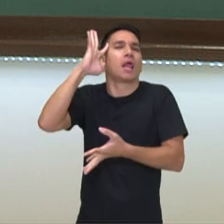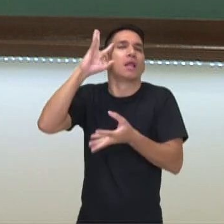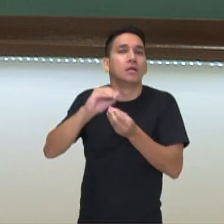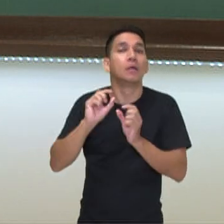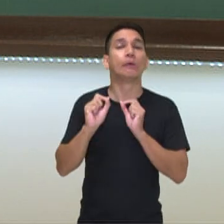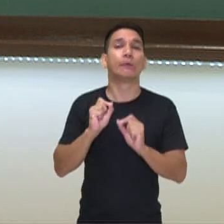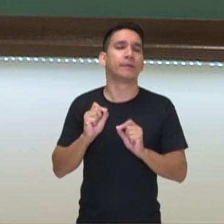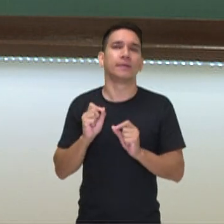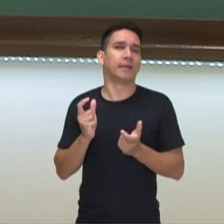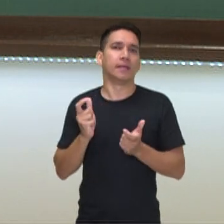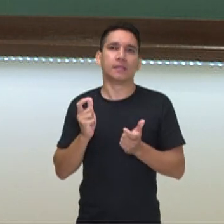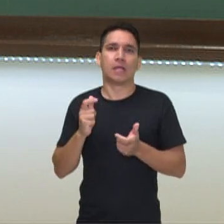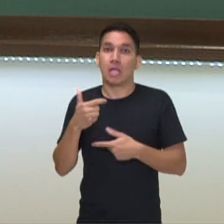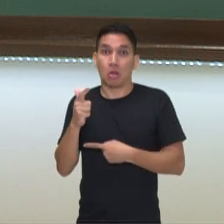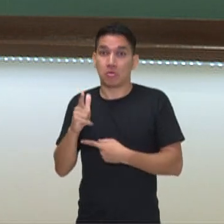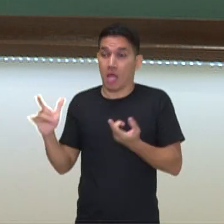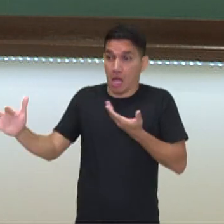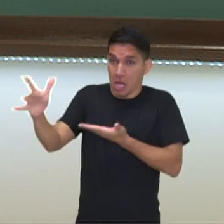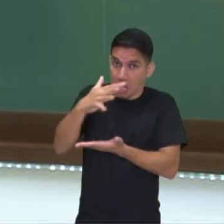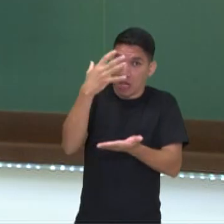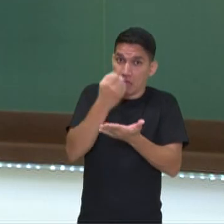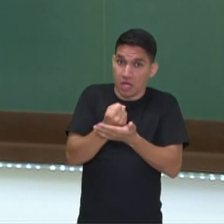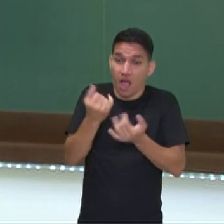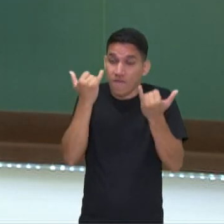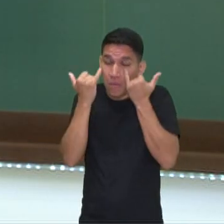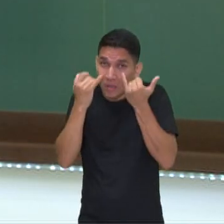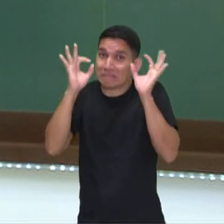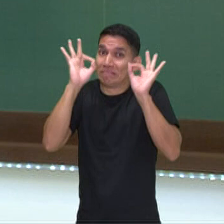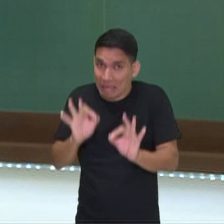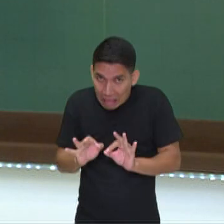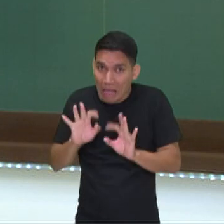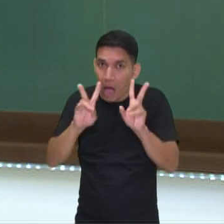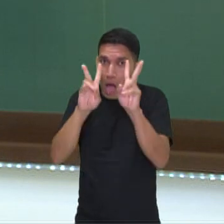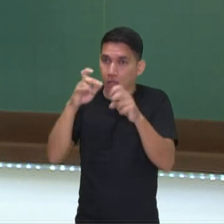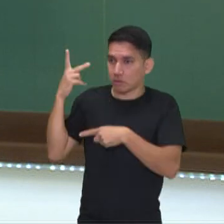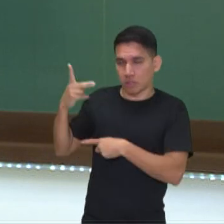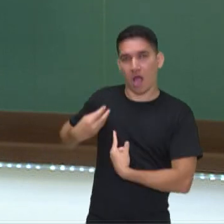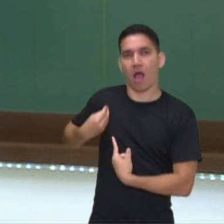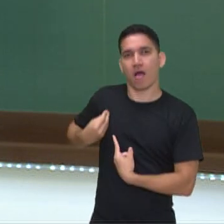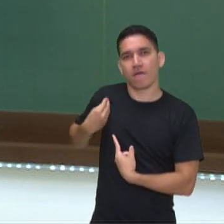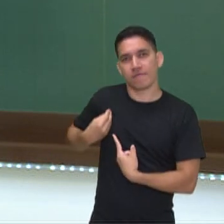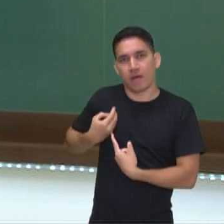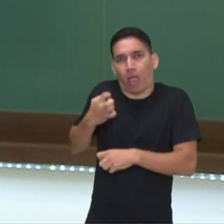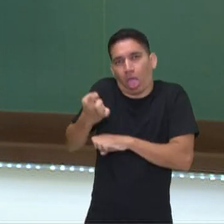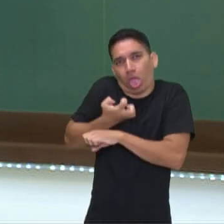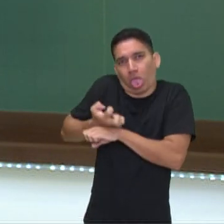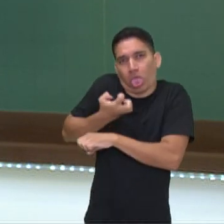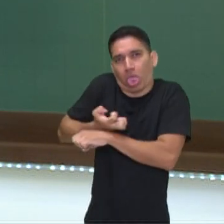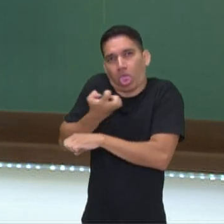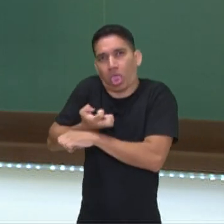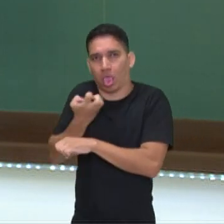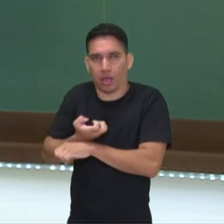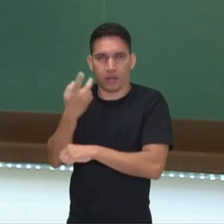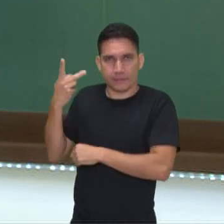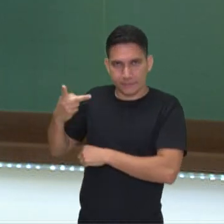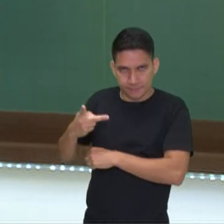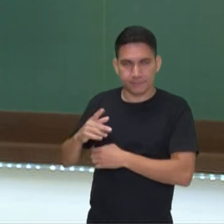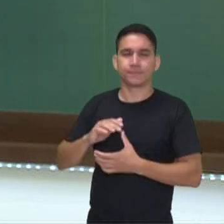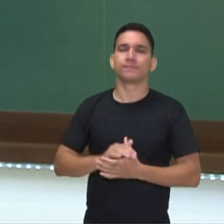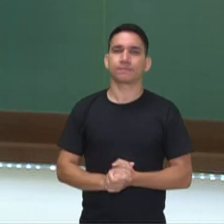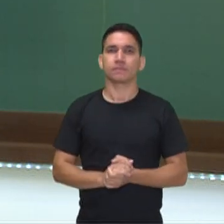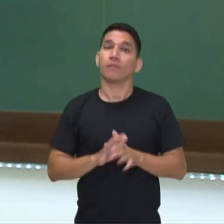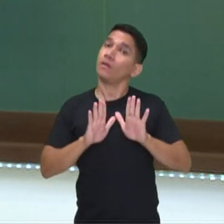não tem uns dados tão corretos sobre a obra e sobre a vida, né, do Antônio Francisco